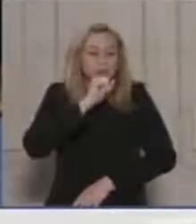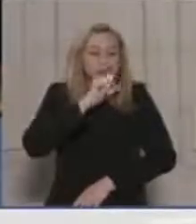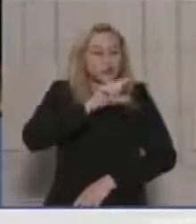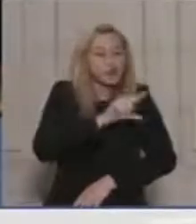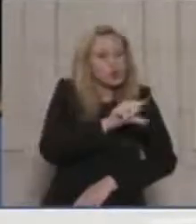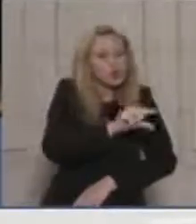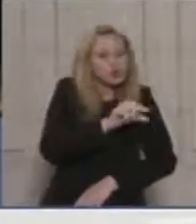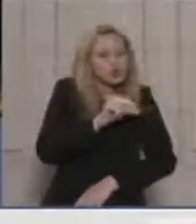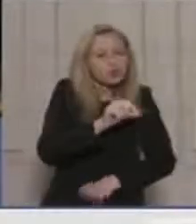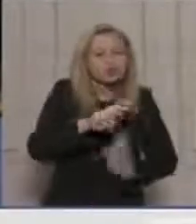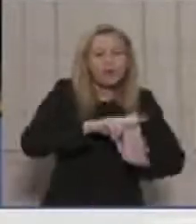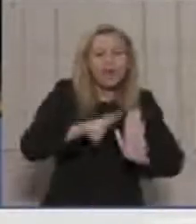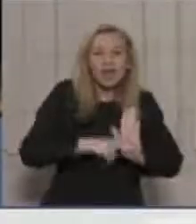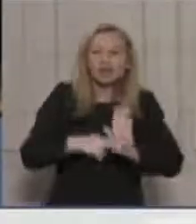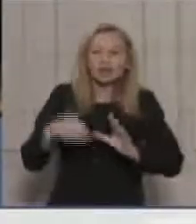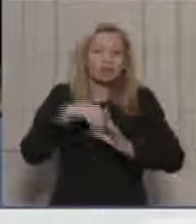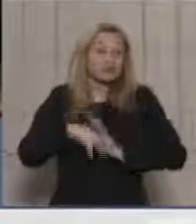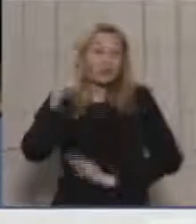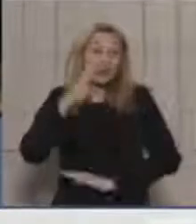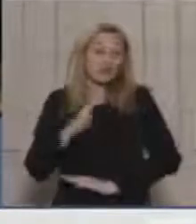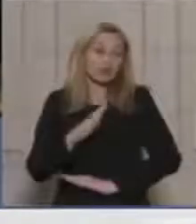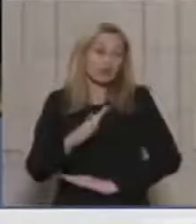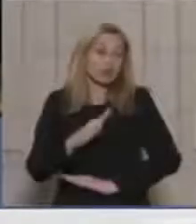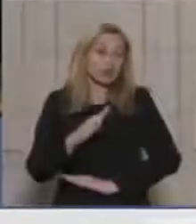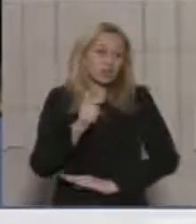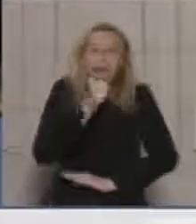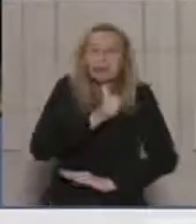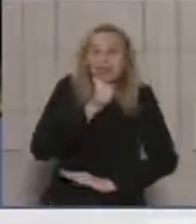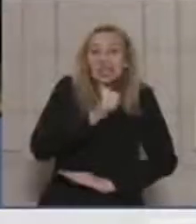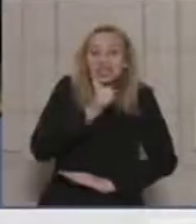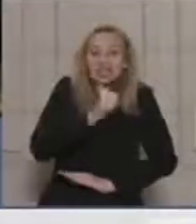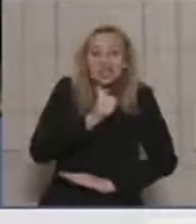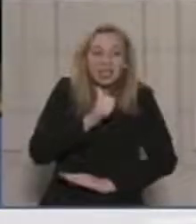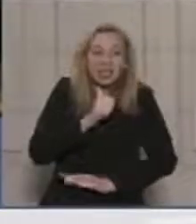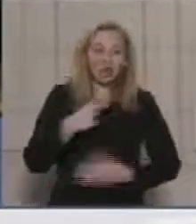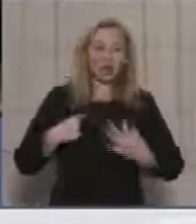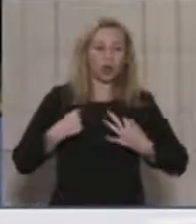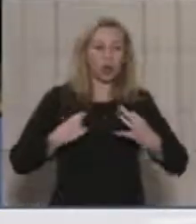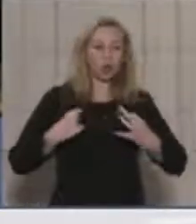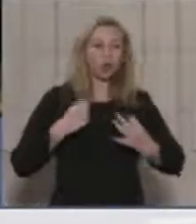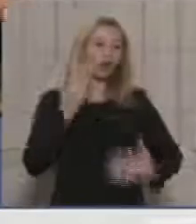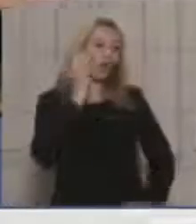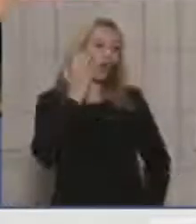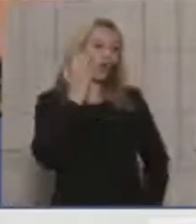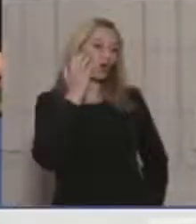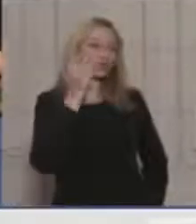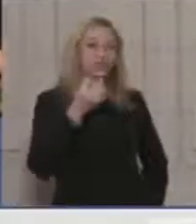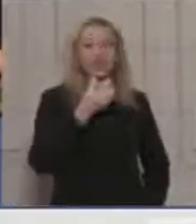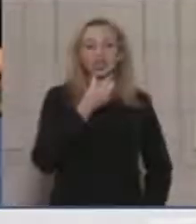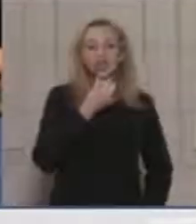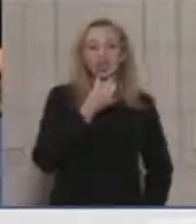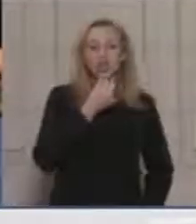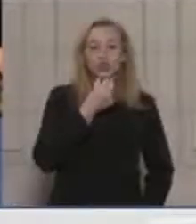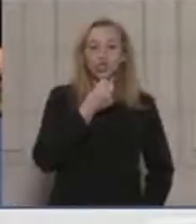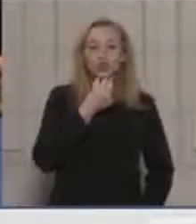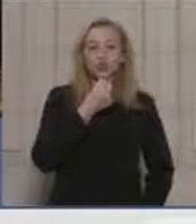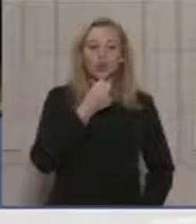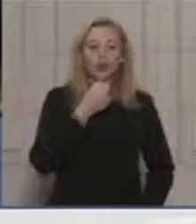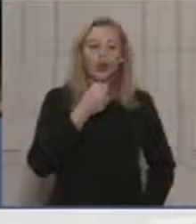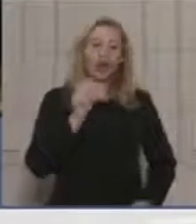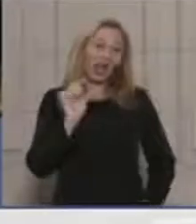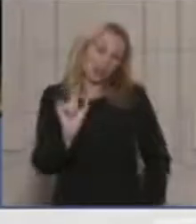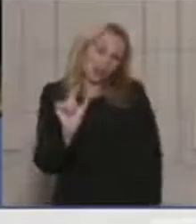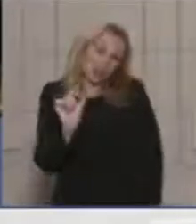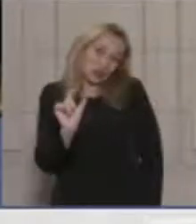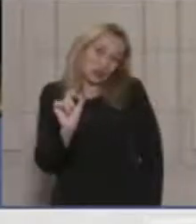uma regra para o Brasil, que menina veste rosa e menino veste azul.